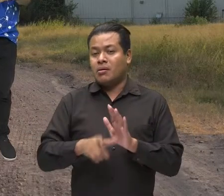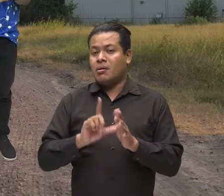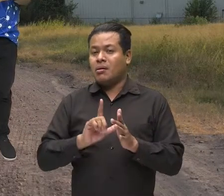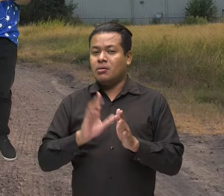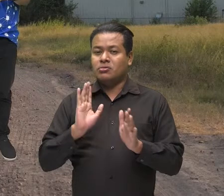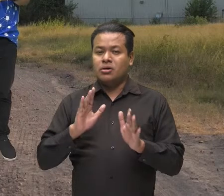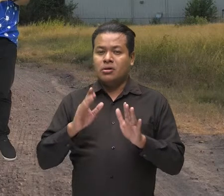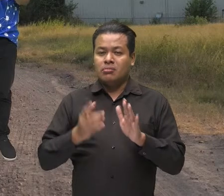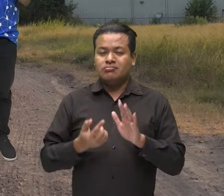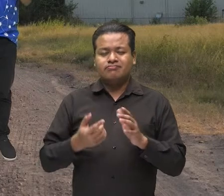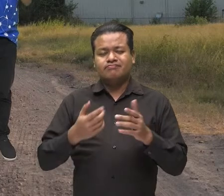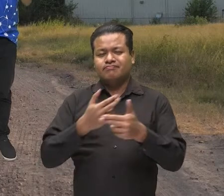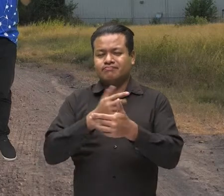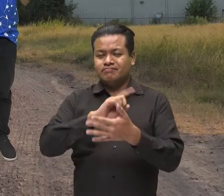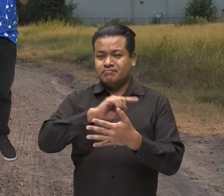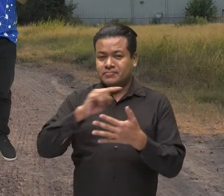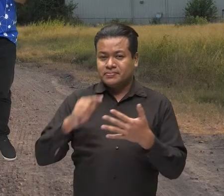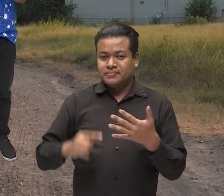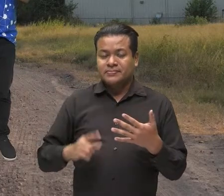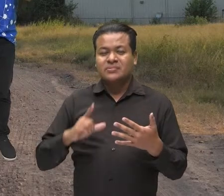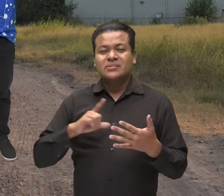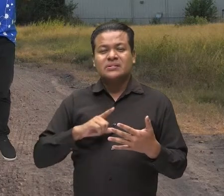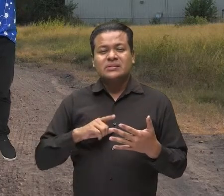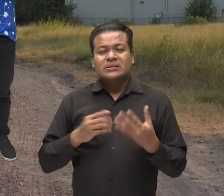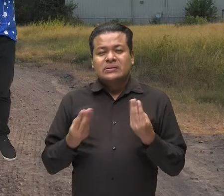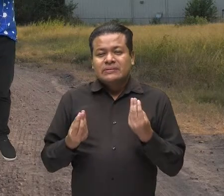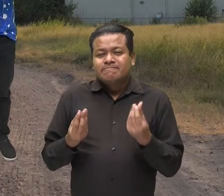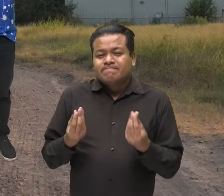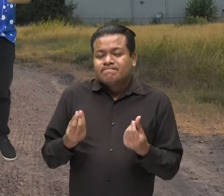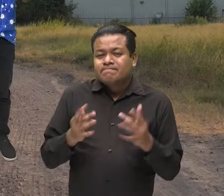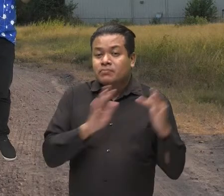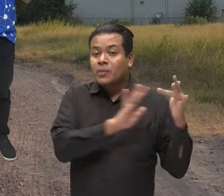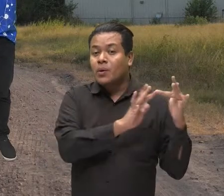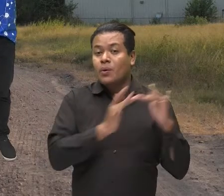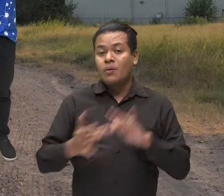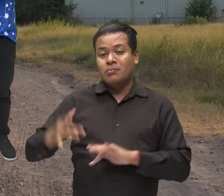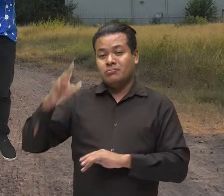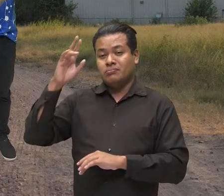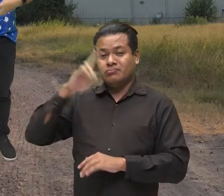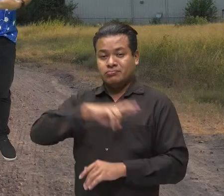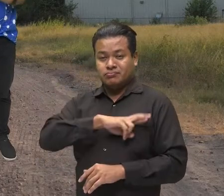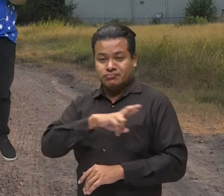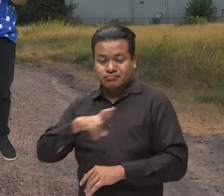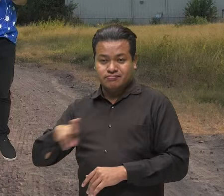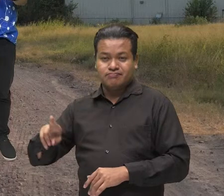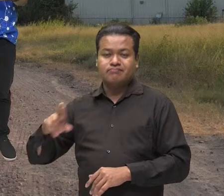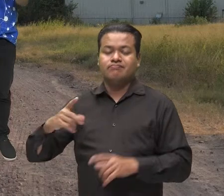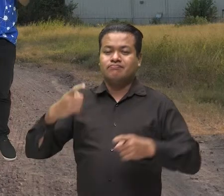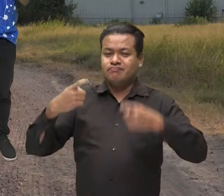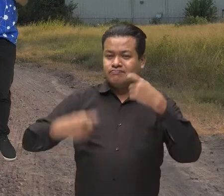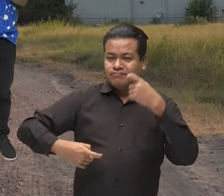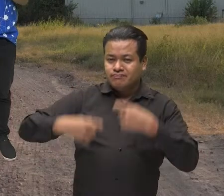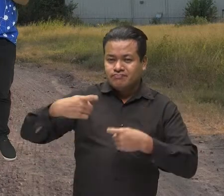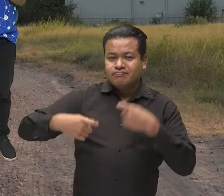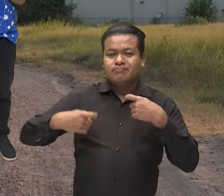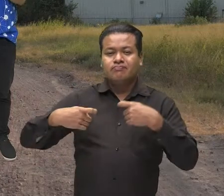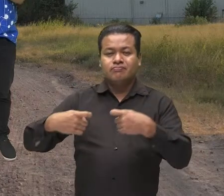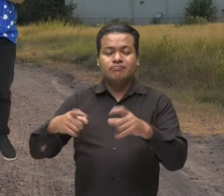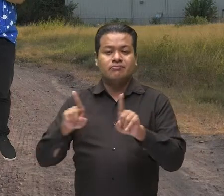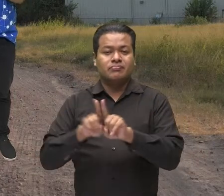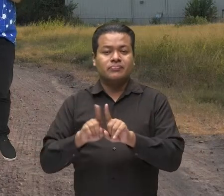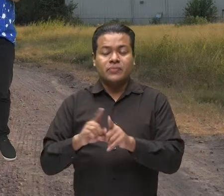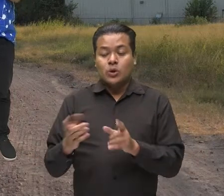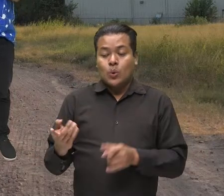previamente divididas antes. E tem todo um contexto religioso, tem todo um contexto de guerra envolvido, que faz com que esses